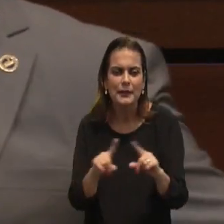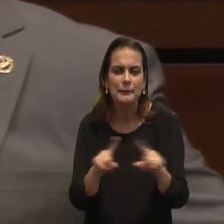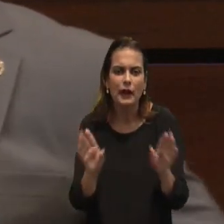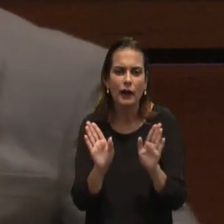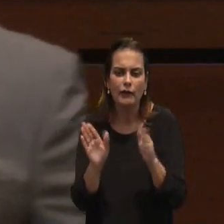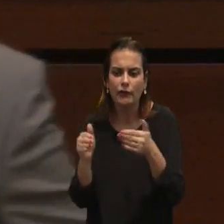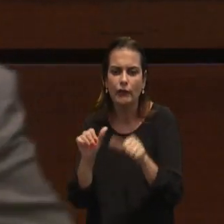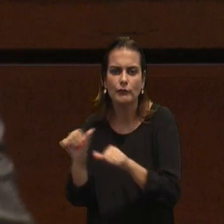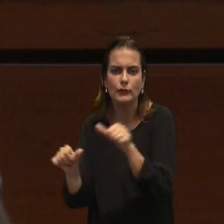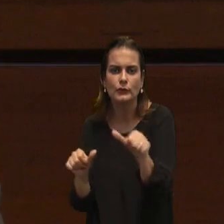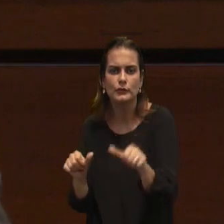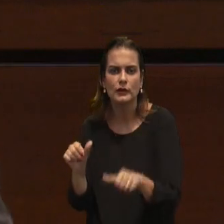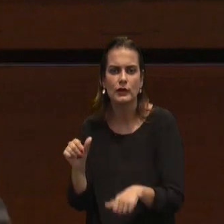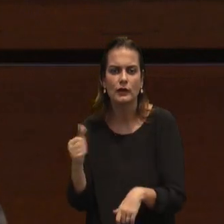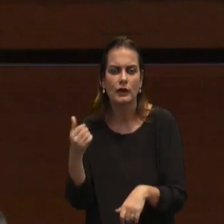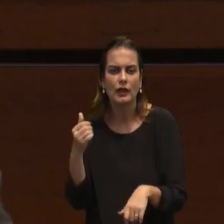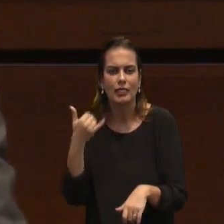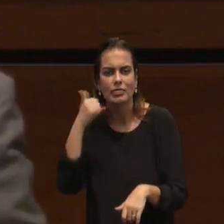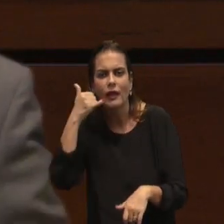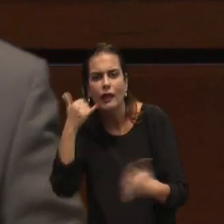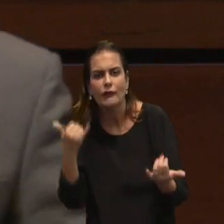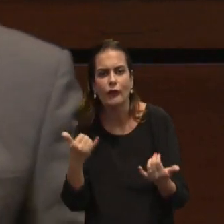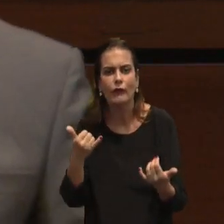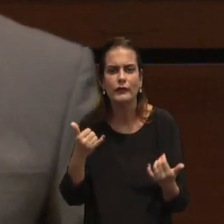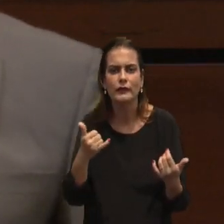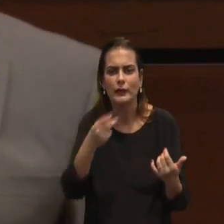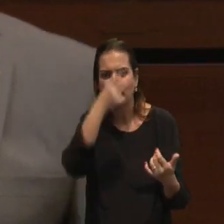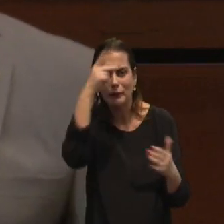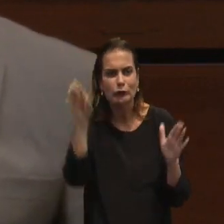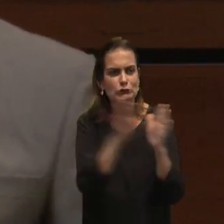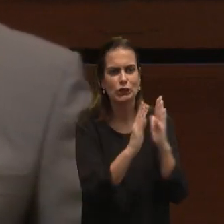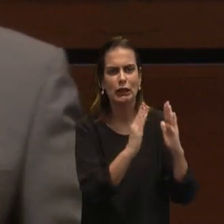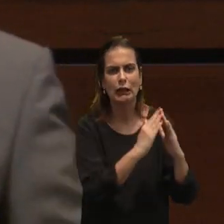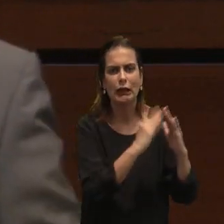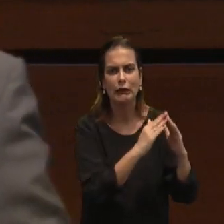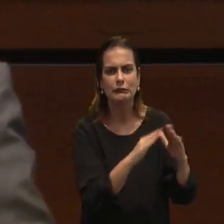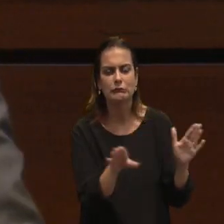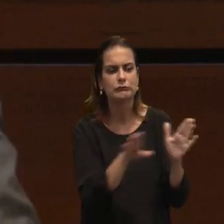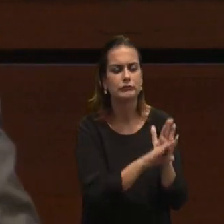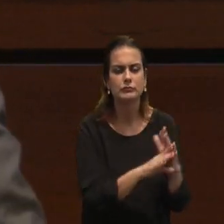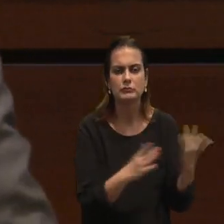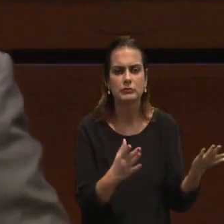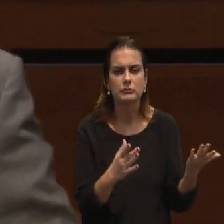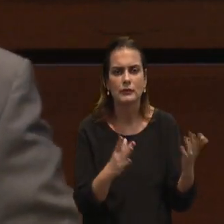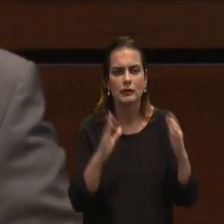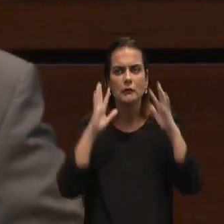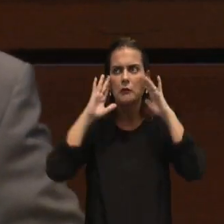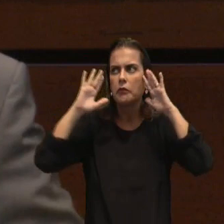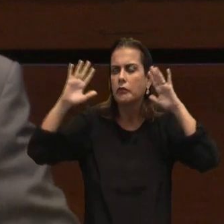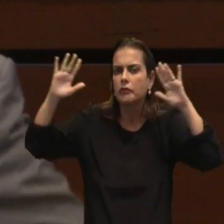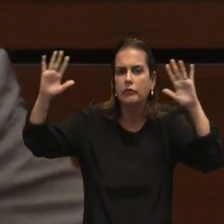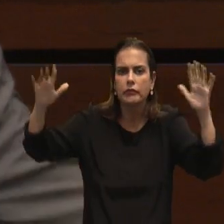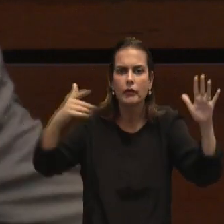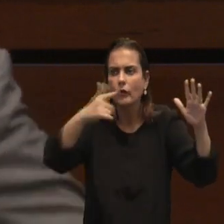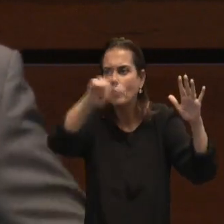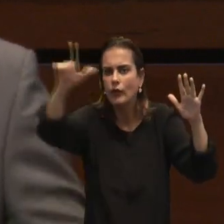Um telefone que toca, uma campainha que toca, ou qualquer outra espécie de distração, nos